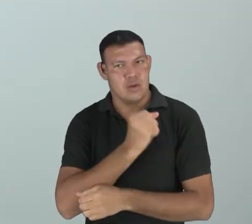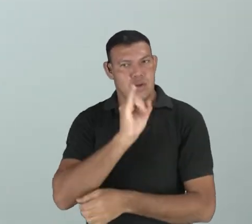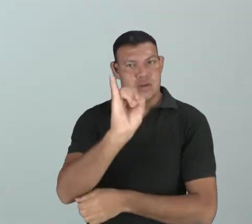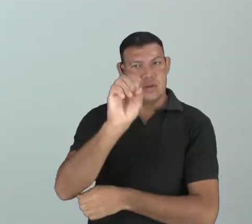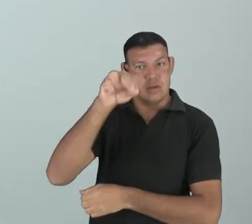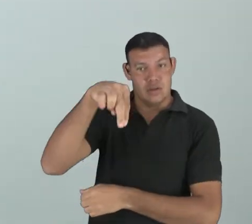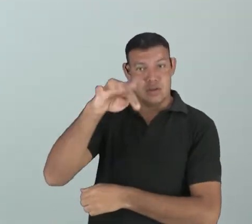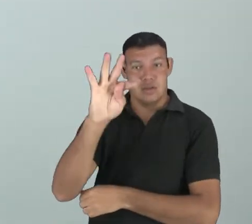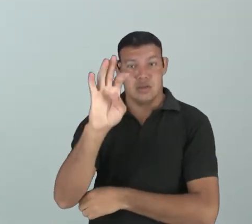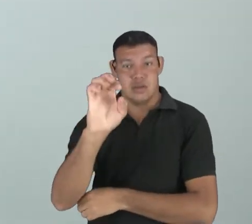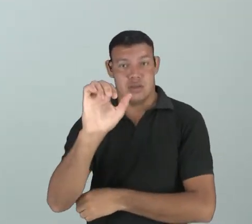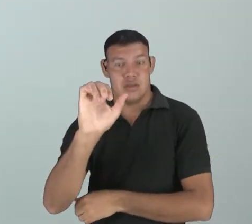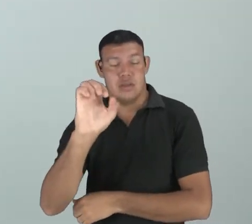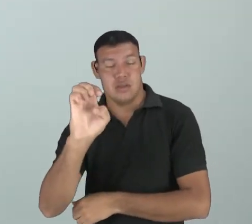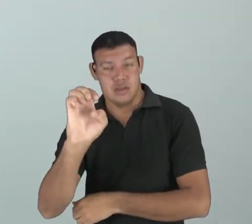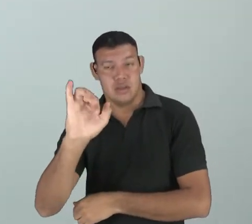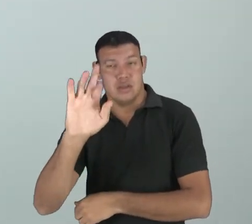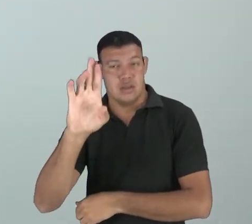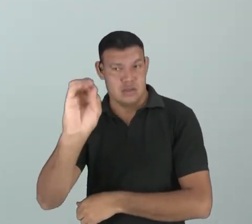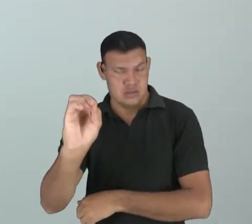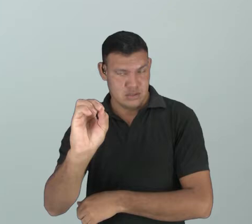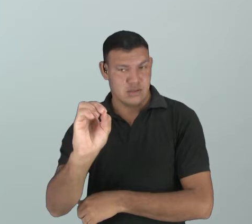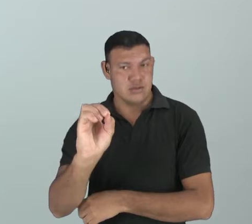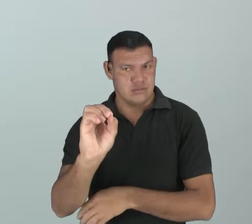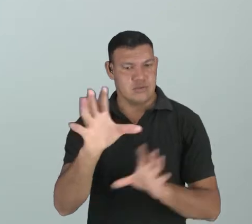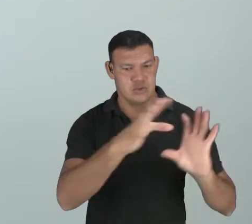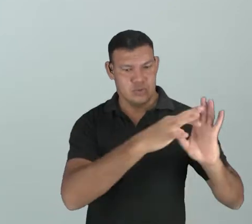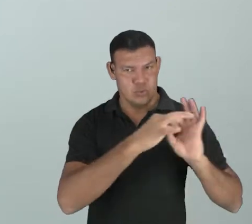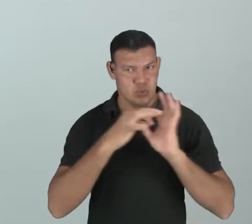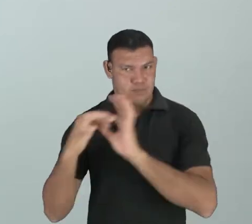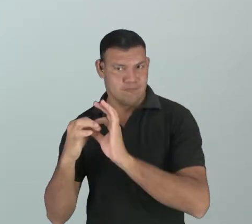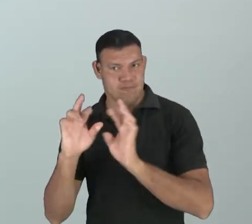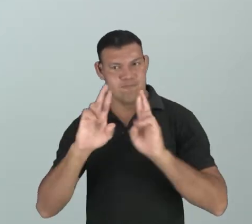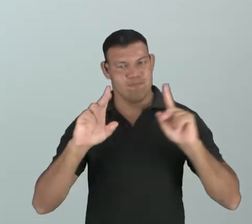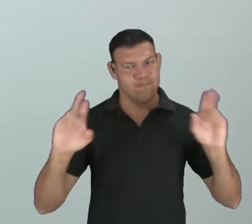diferentes contextos. Então acompanhe comigo aí na sua tela.